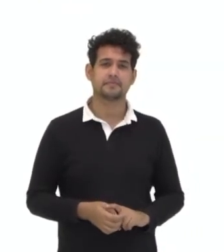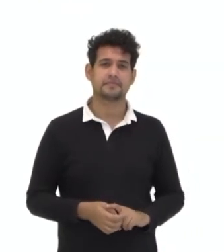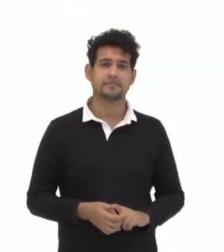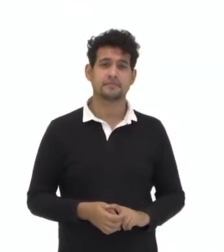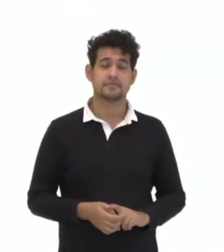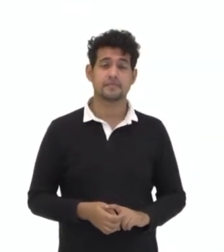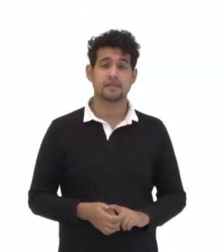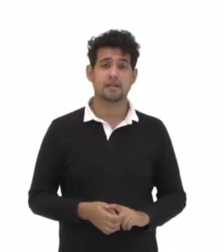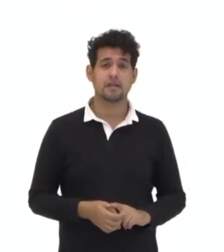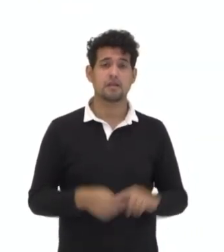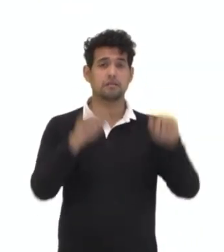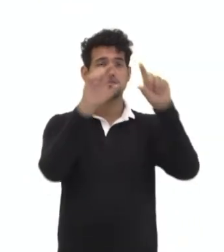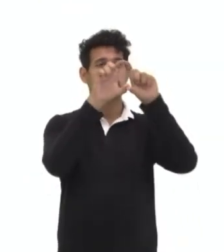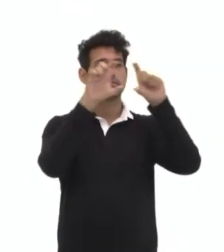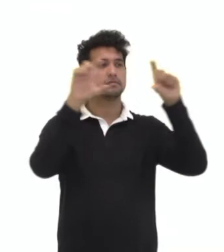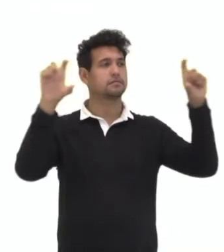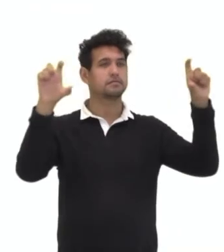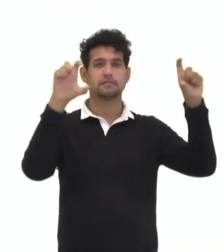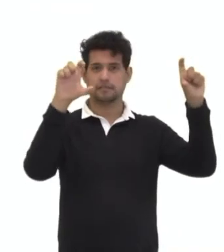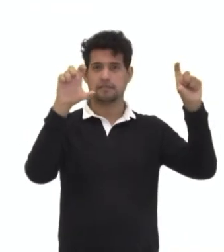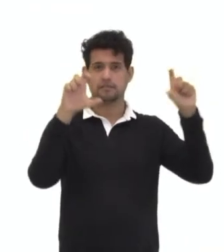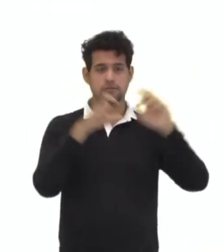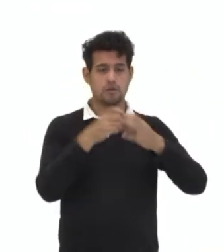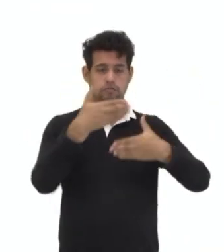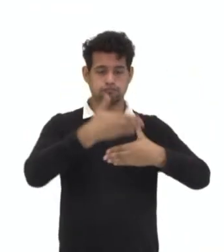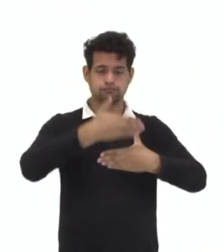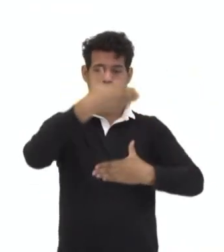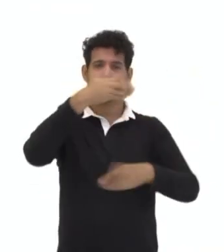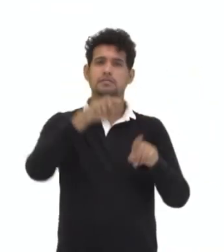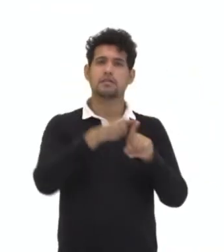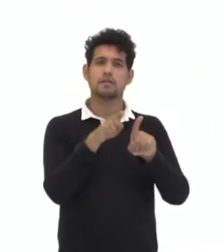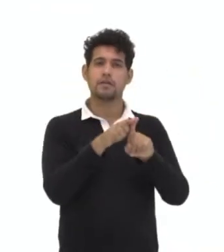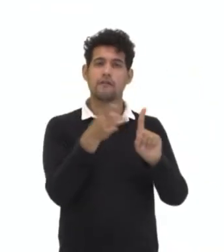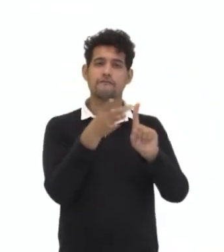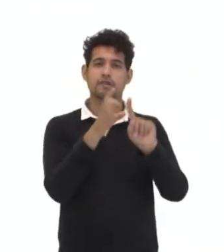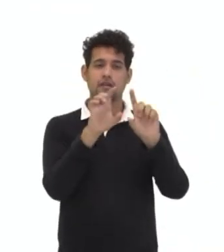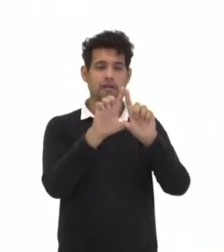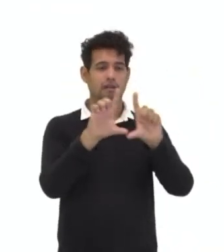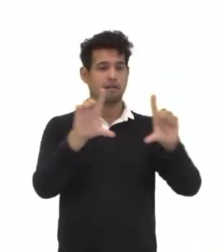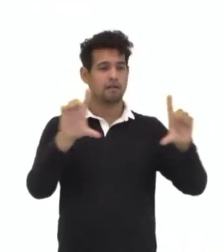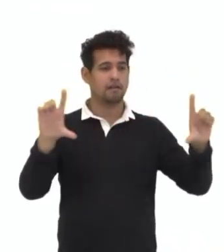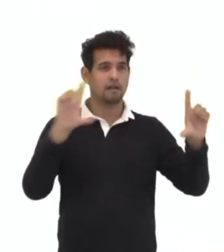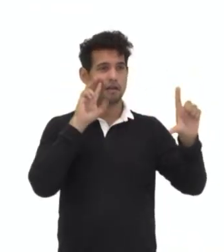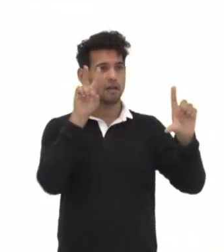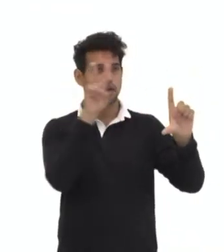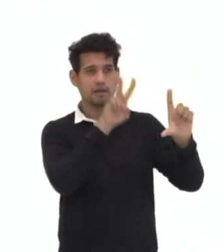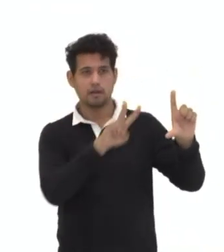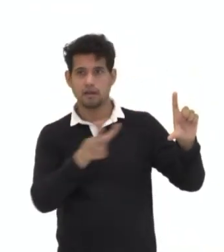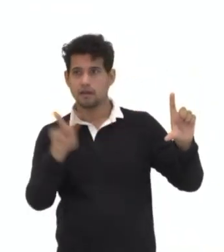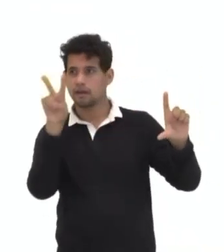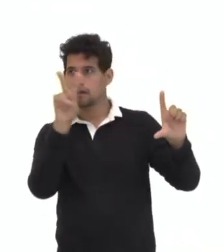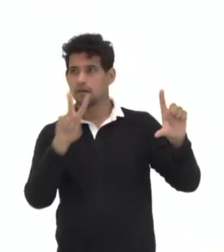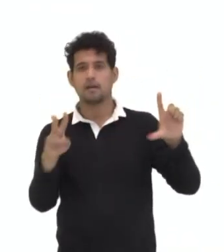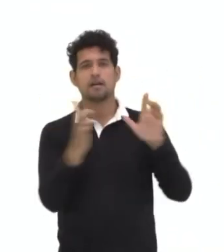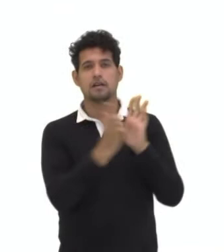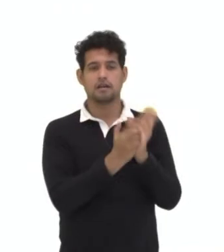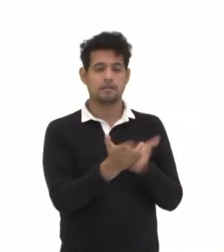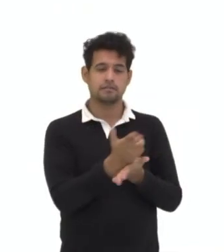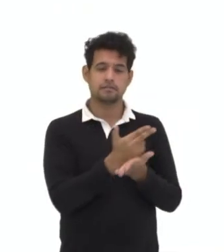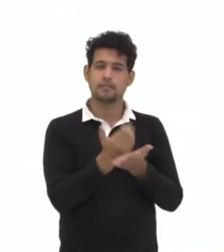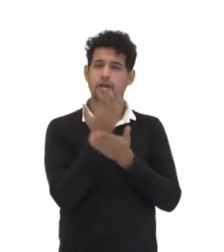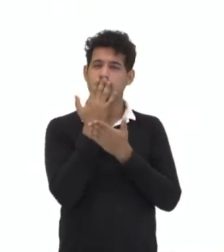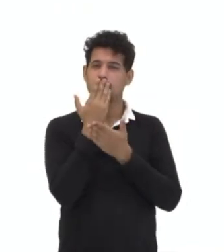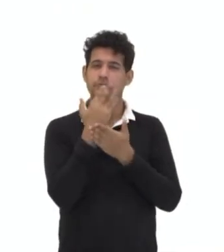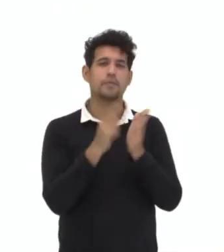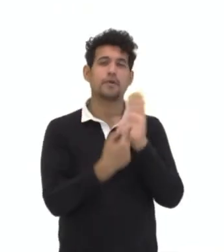a fachada de um muro e uma vitrine pode representar a visibilidade dos panfletos. Os desenhos e cores